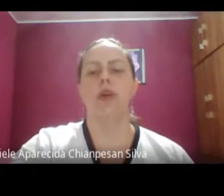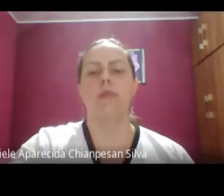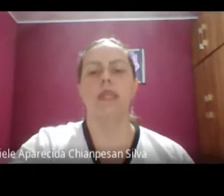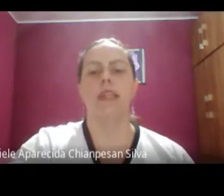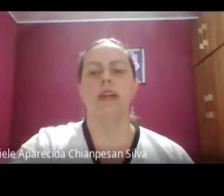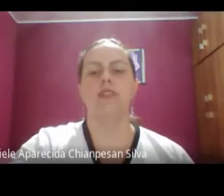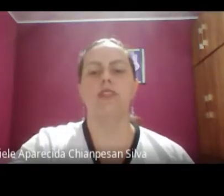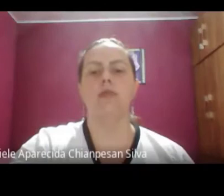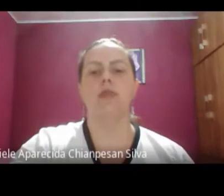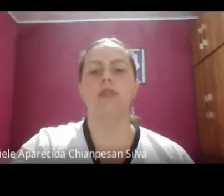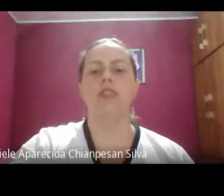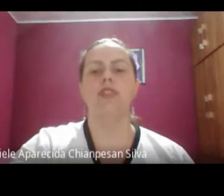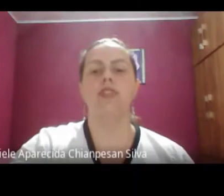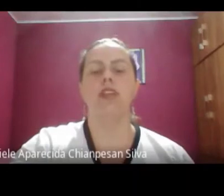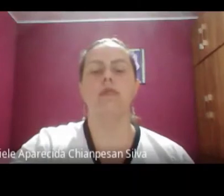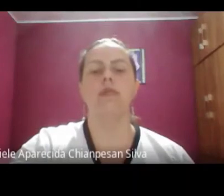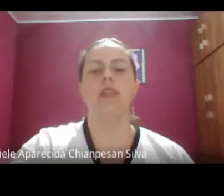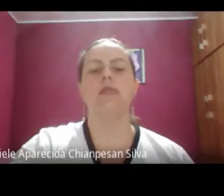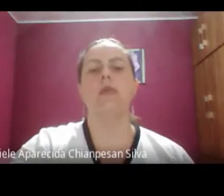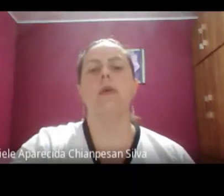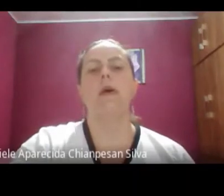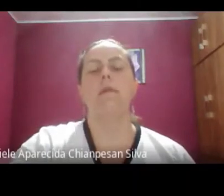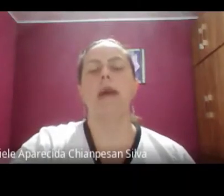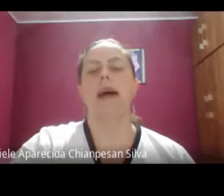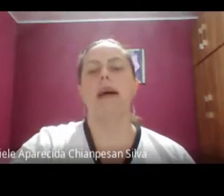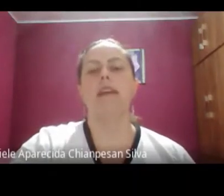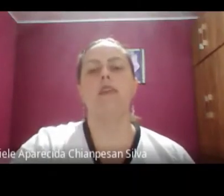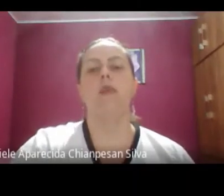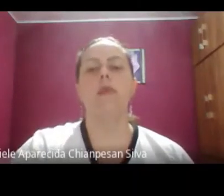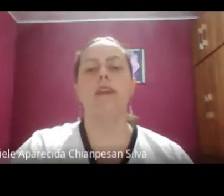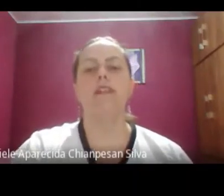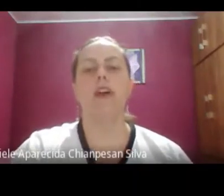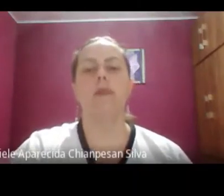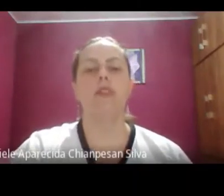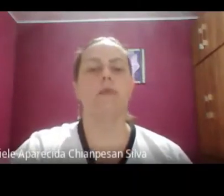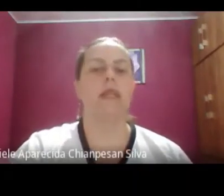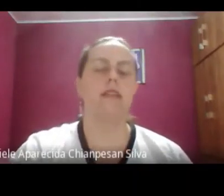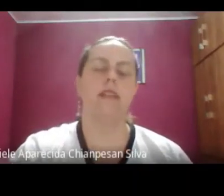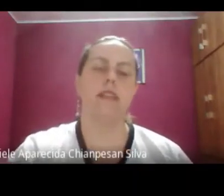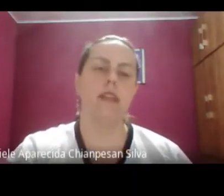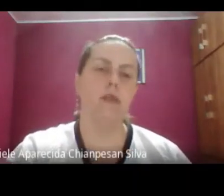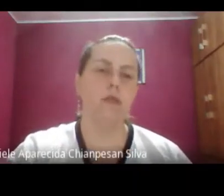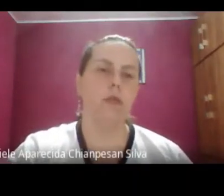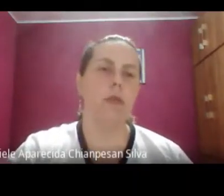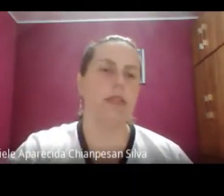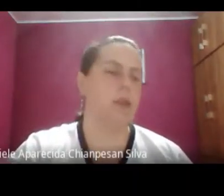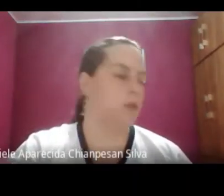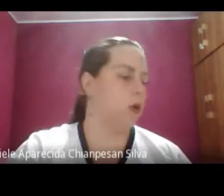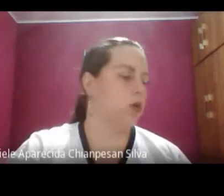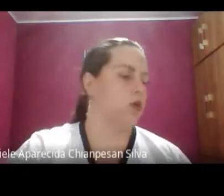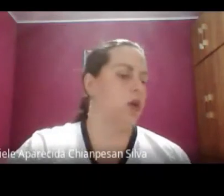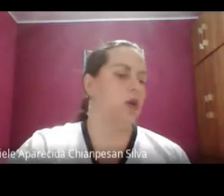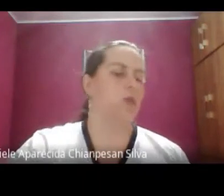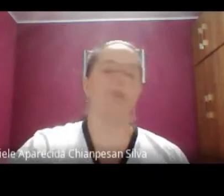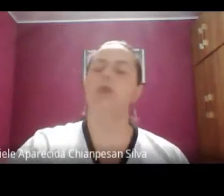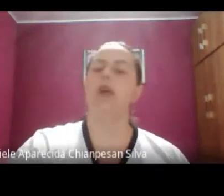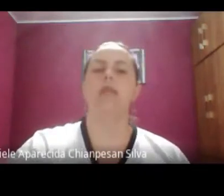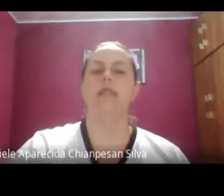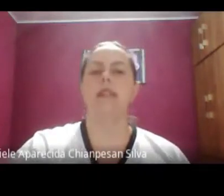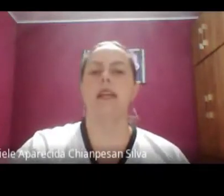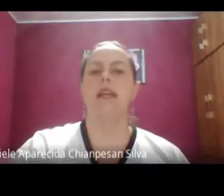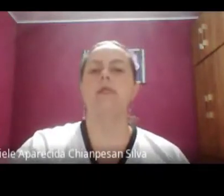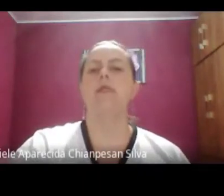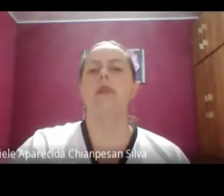todo pintadinho, coloridinho, bonito, como uma forma de preservação do patrimônio